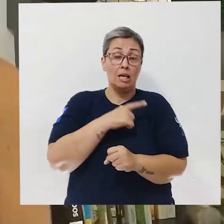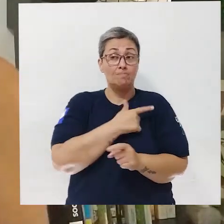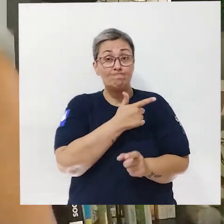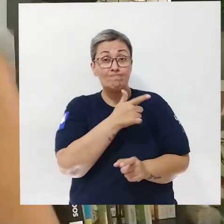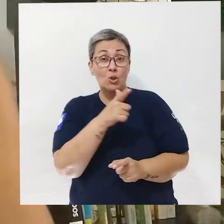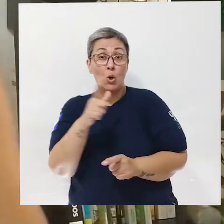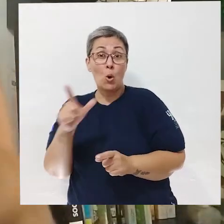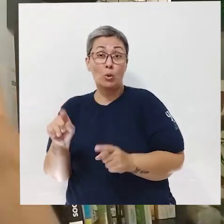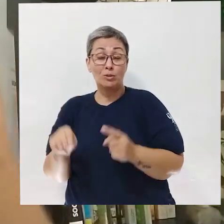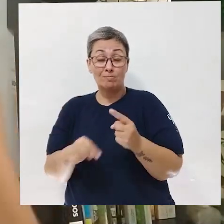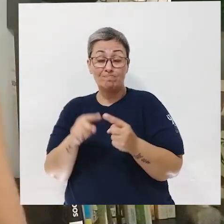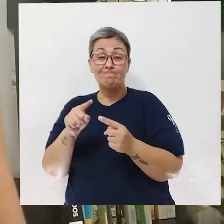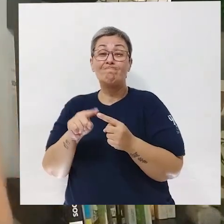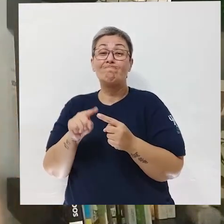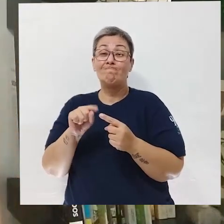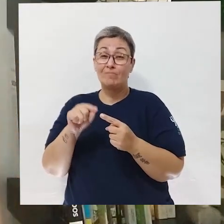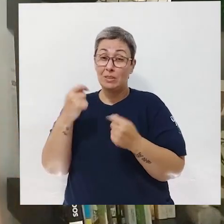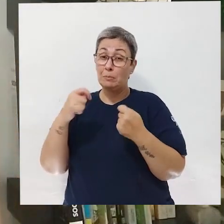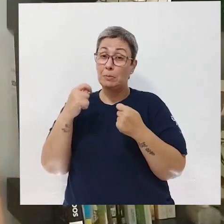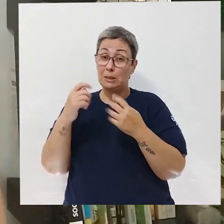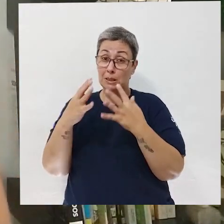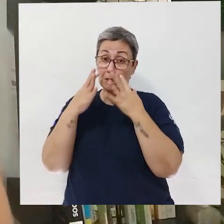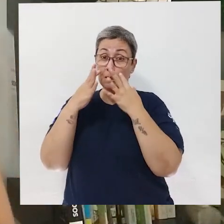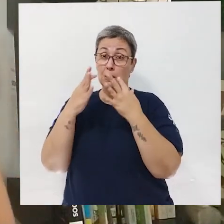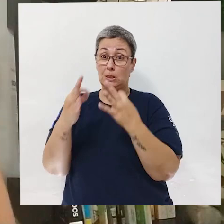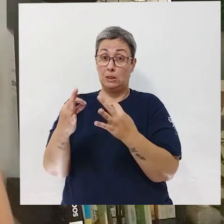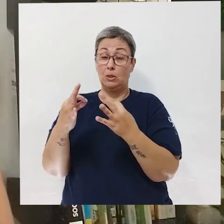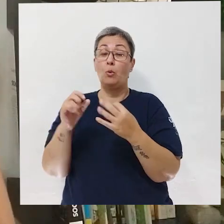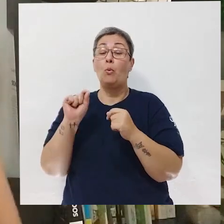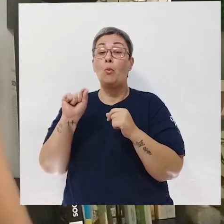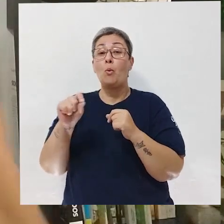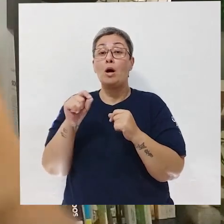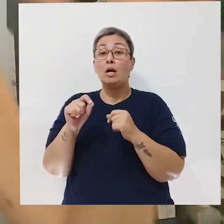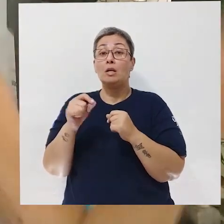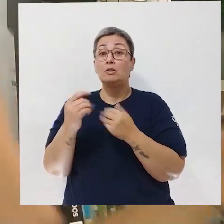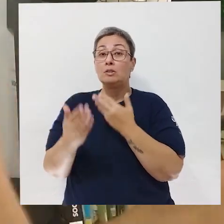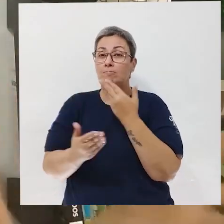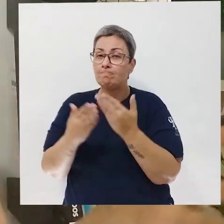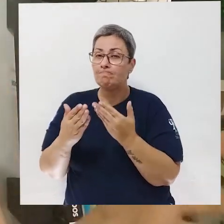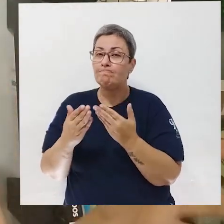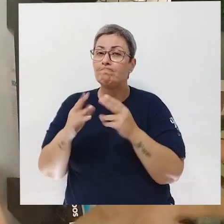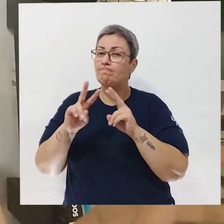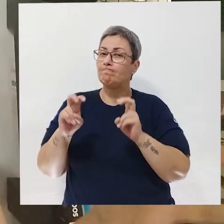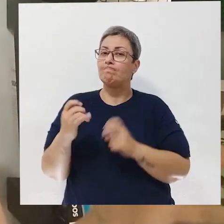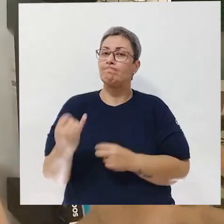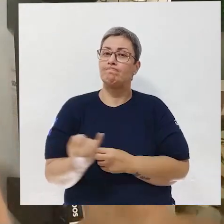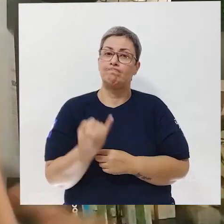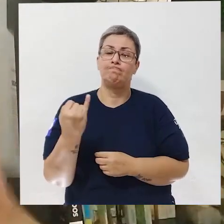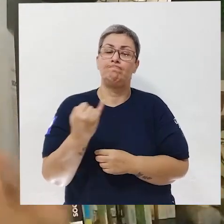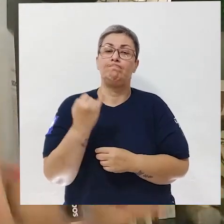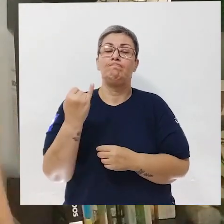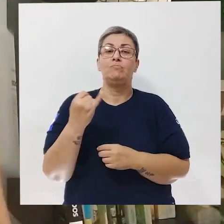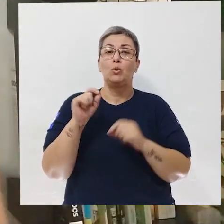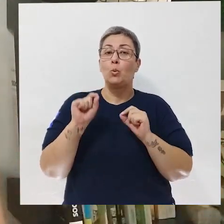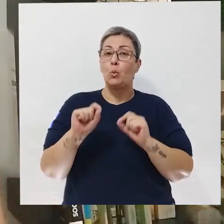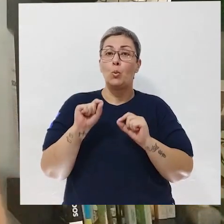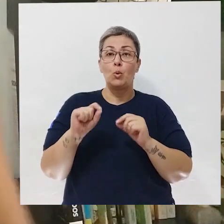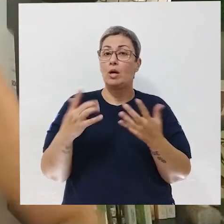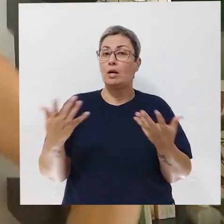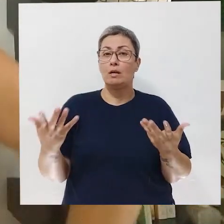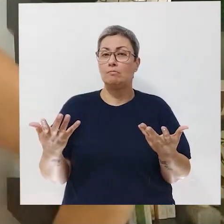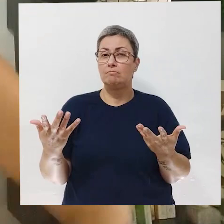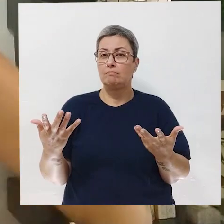outra questão que deve ser levada em consideração quando a gente trata de um assunto tão importante como esse. Que questão é